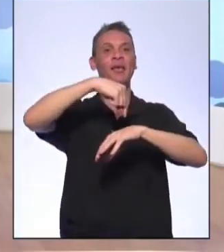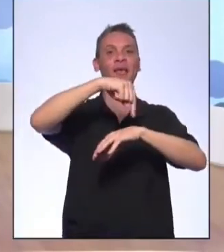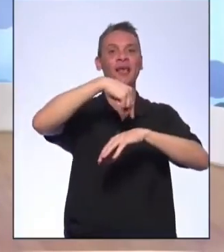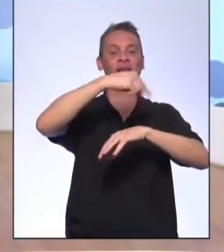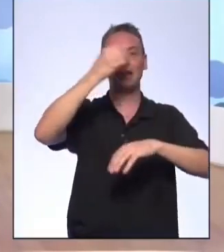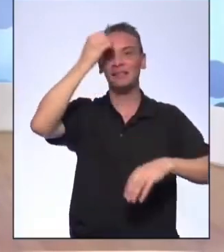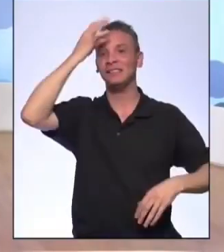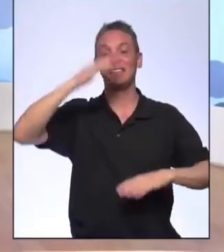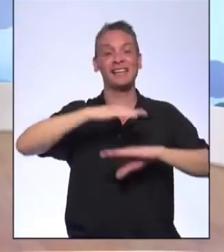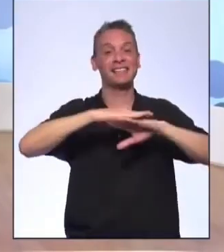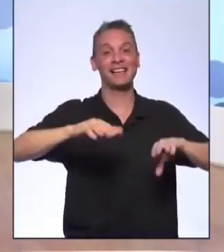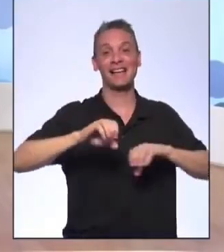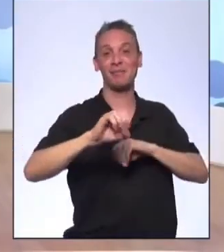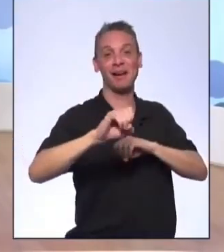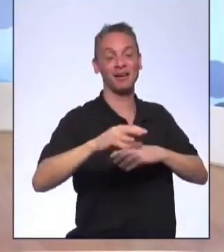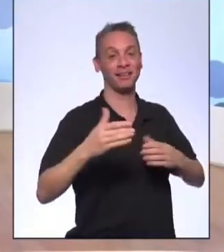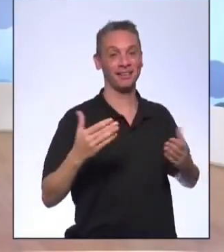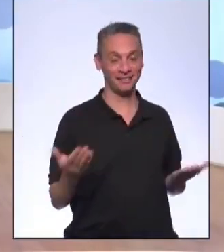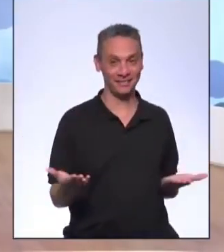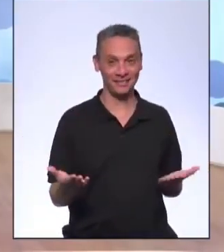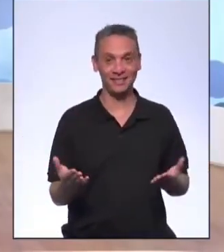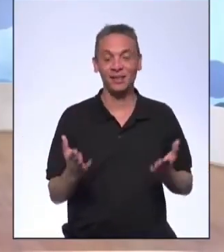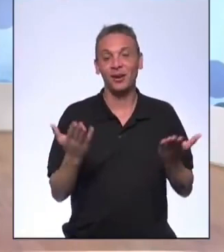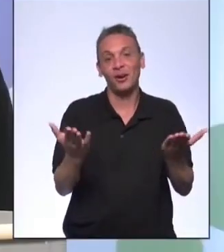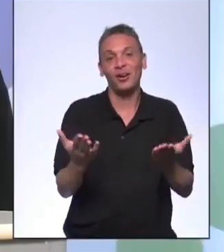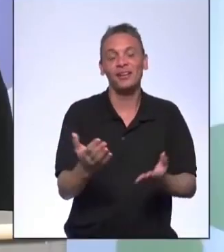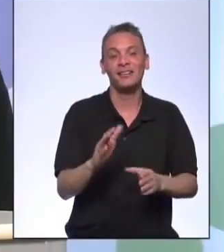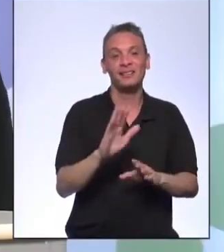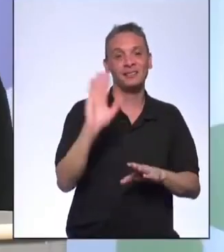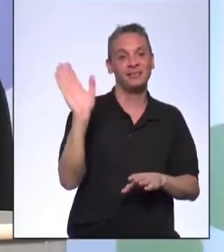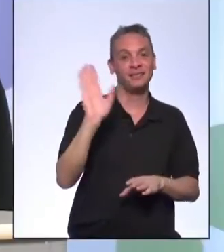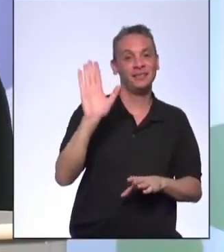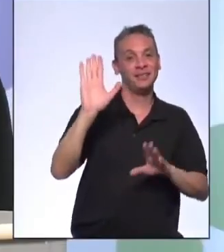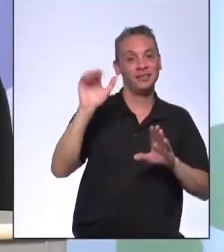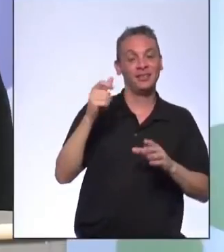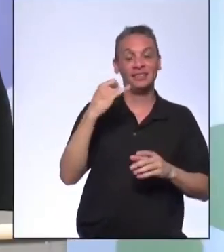que encerrar a aula. Gente, olha, se